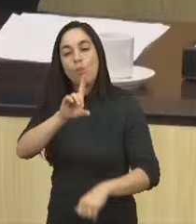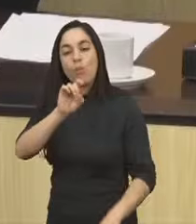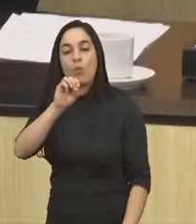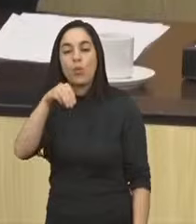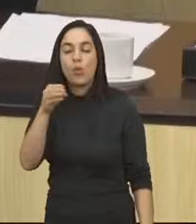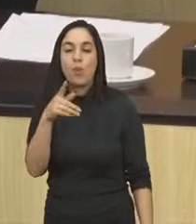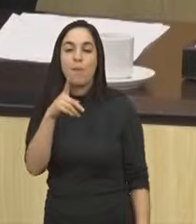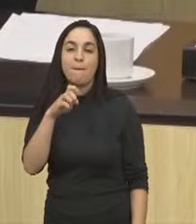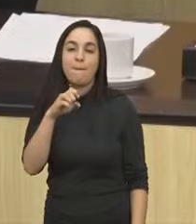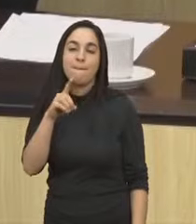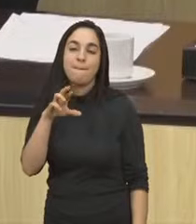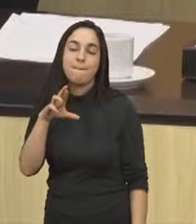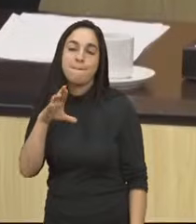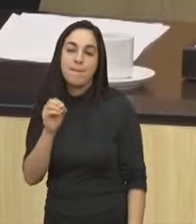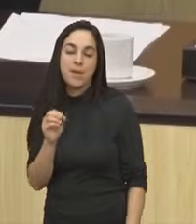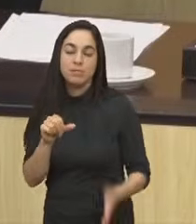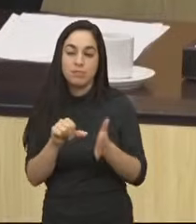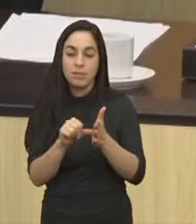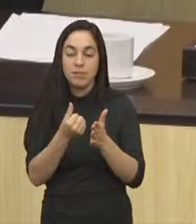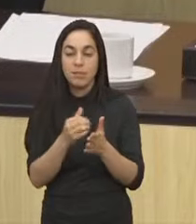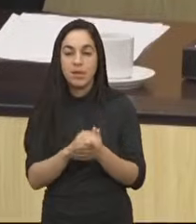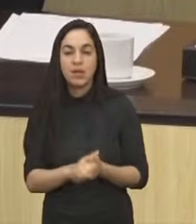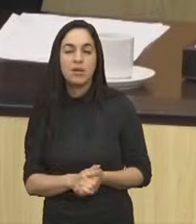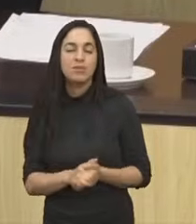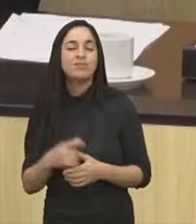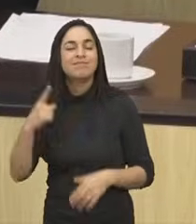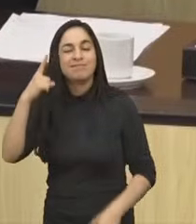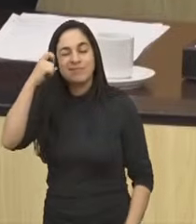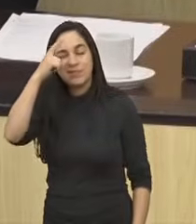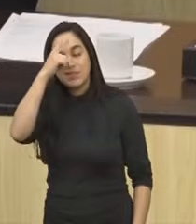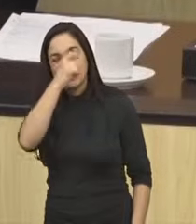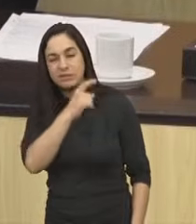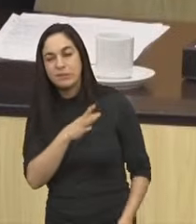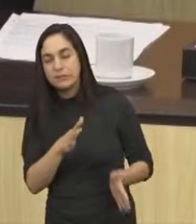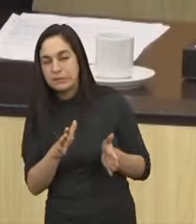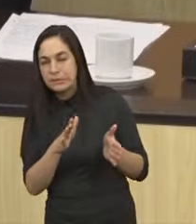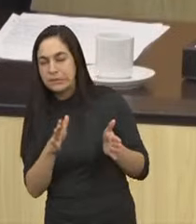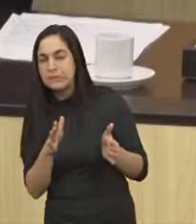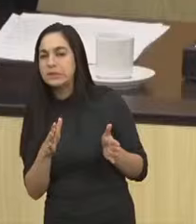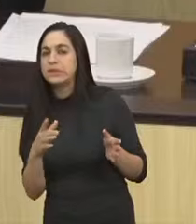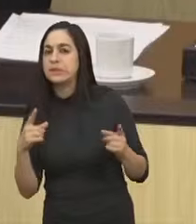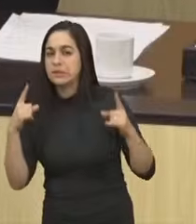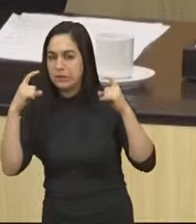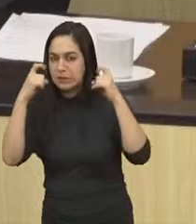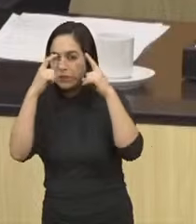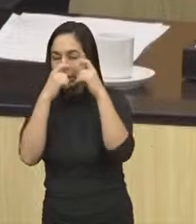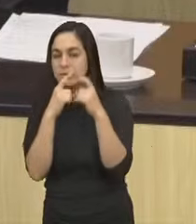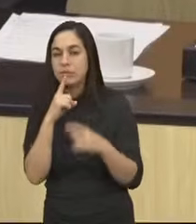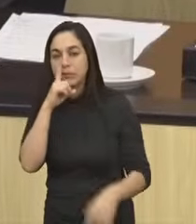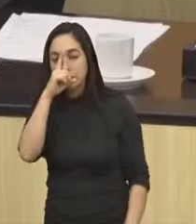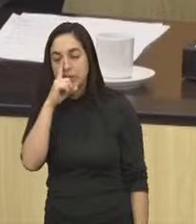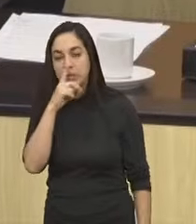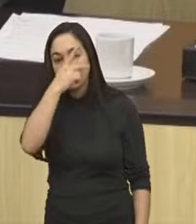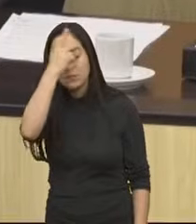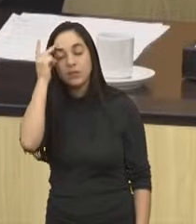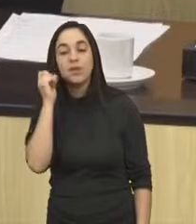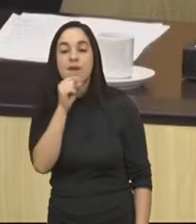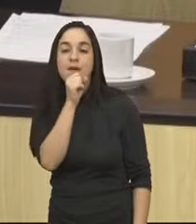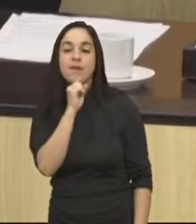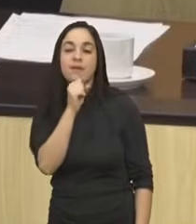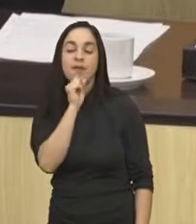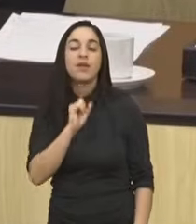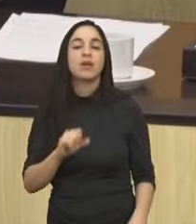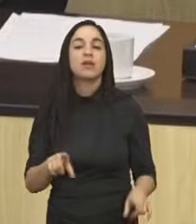uma distância considerável em local de difícil acesso e inseguro, sobretudo para idosos e pessoas com mobilidade reduzida.